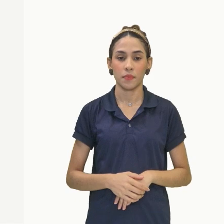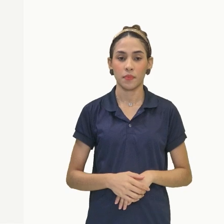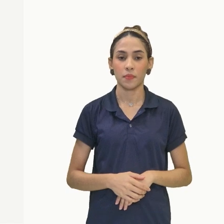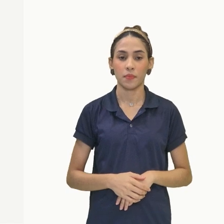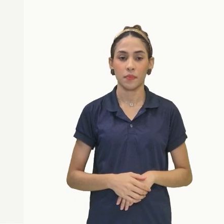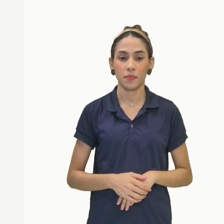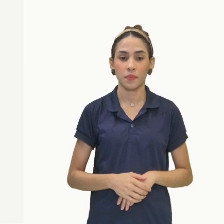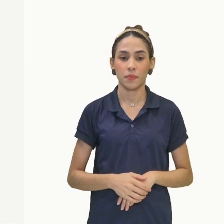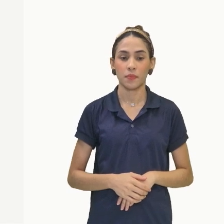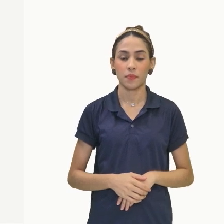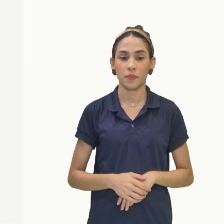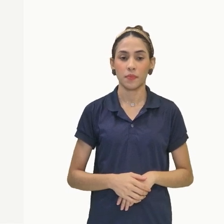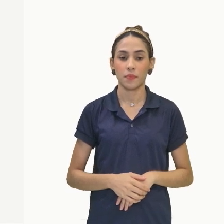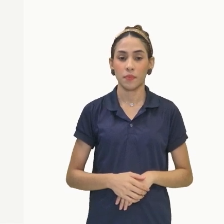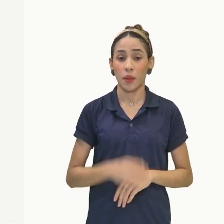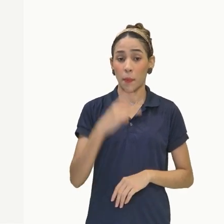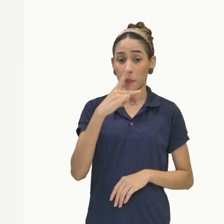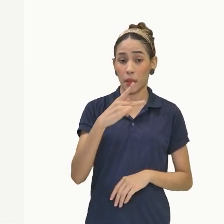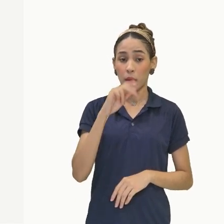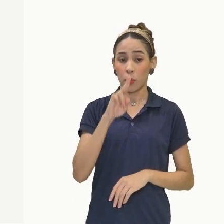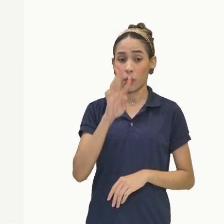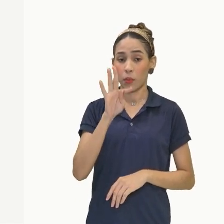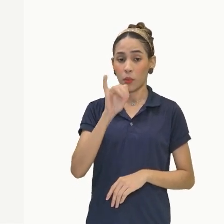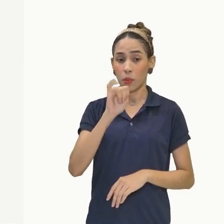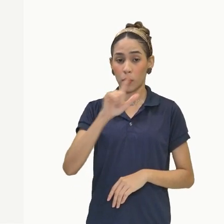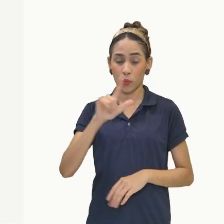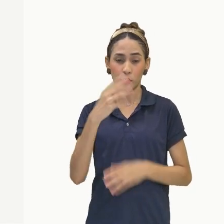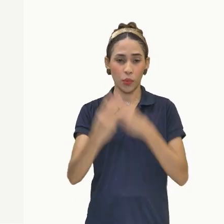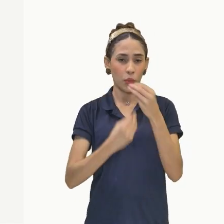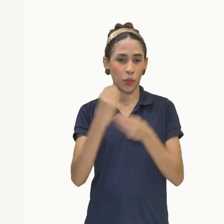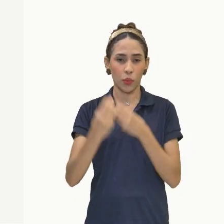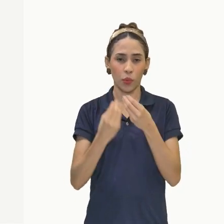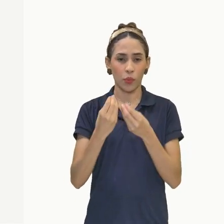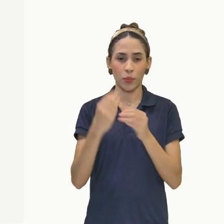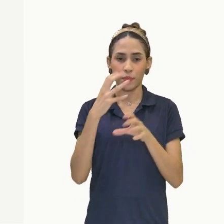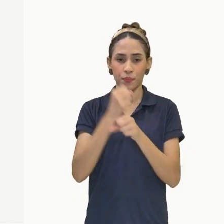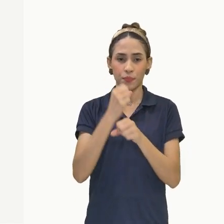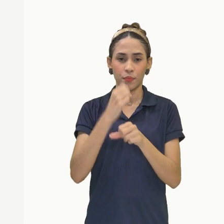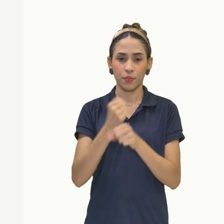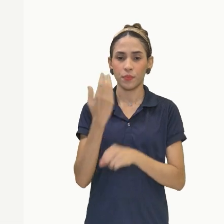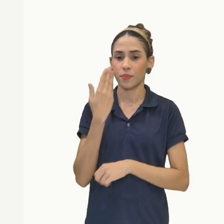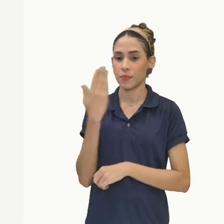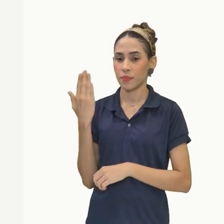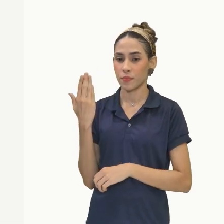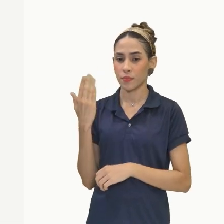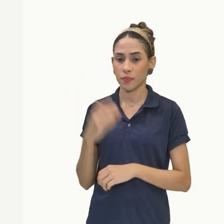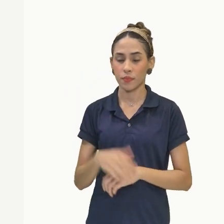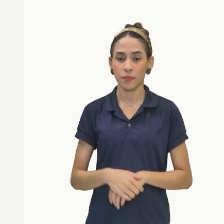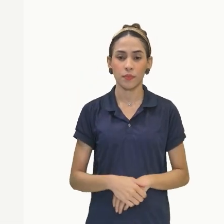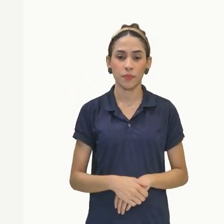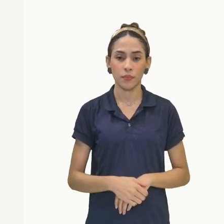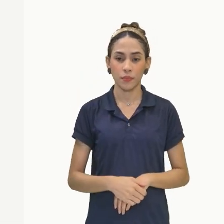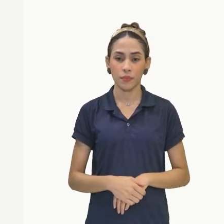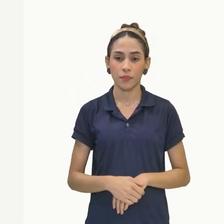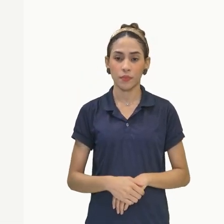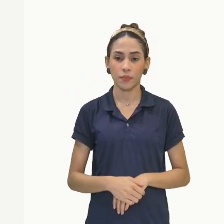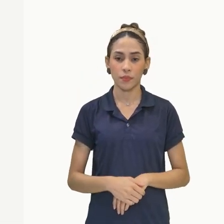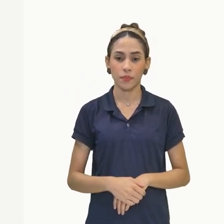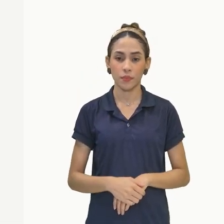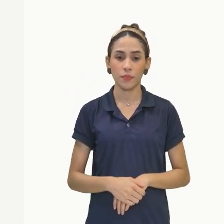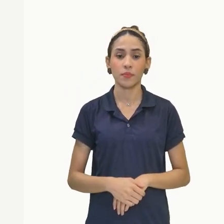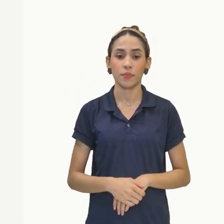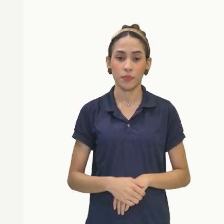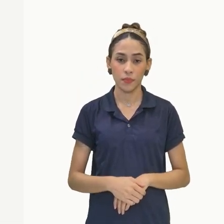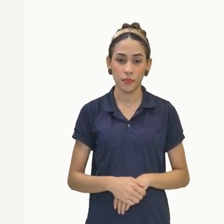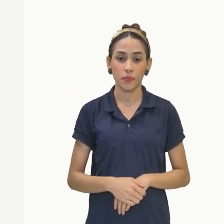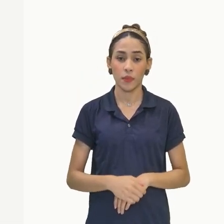potência útil. Então, como é que eu calculo somente a potência útil do receptor? Tá aqui, ó. Potência